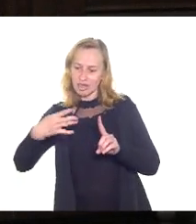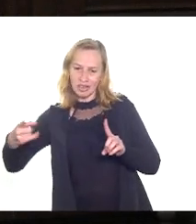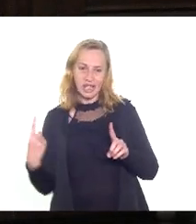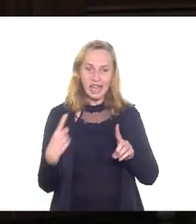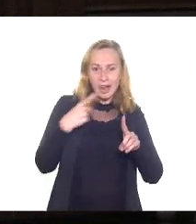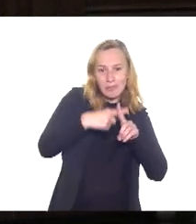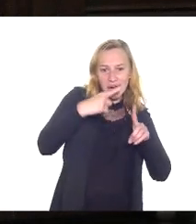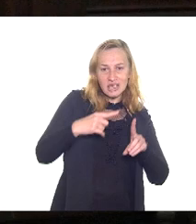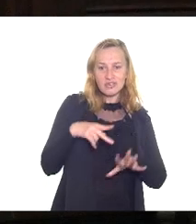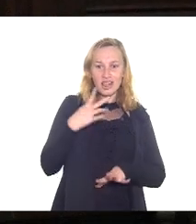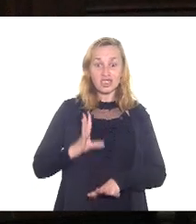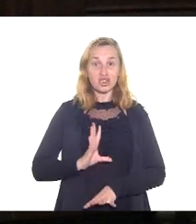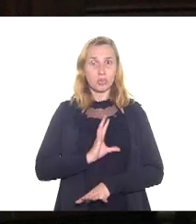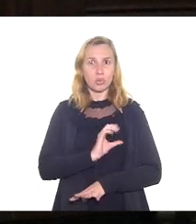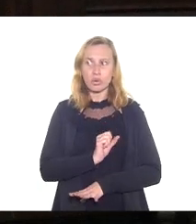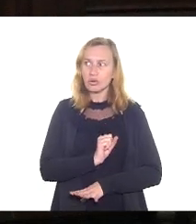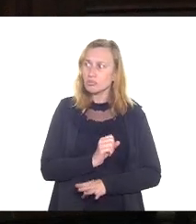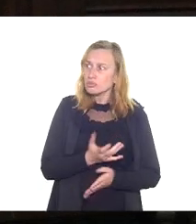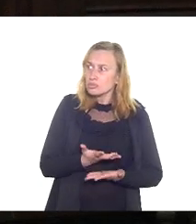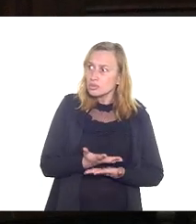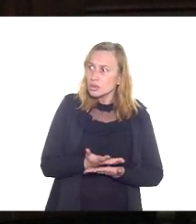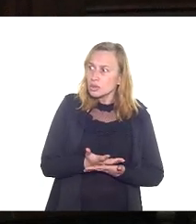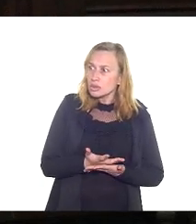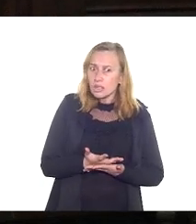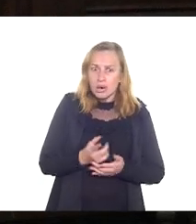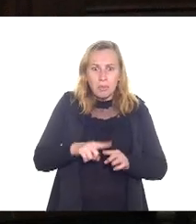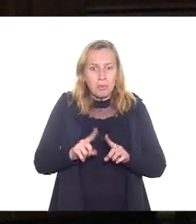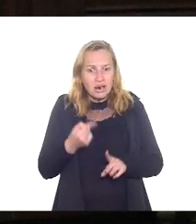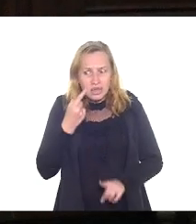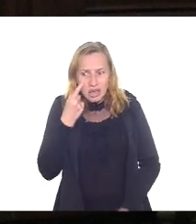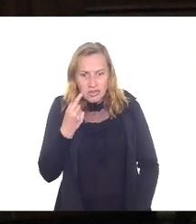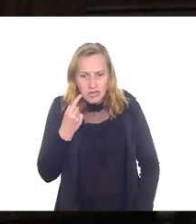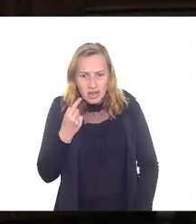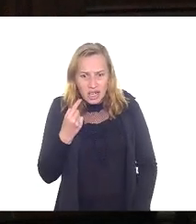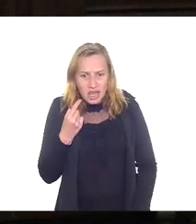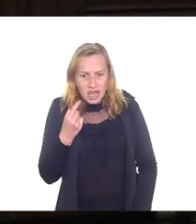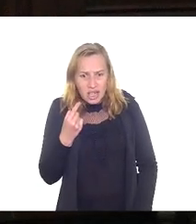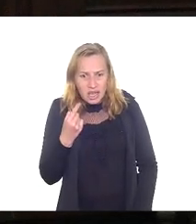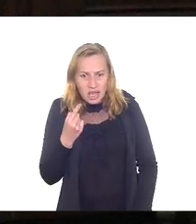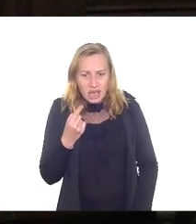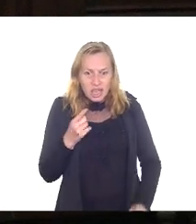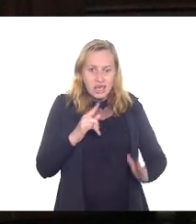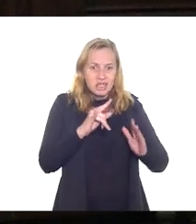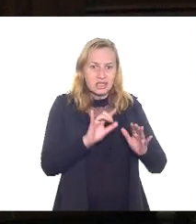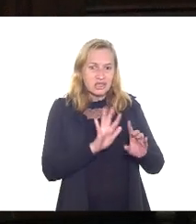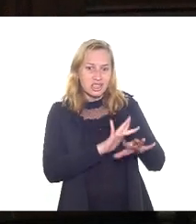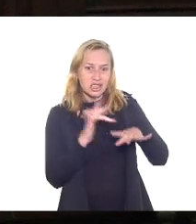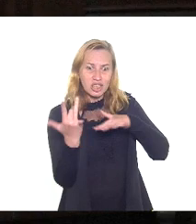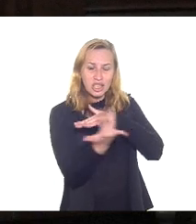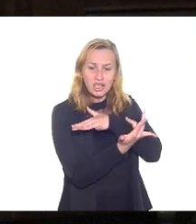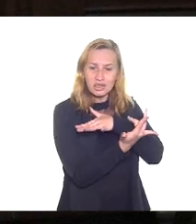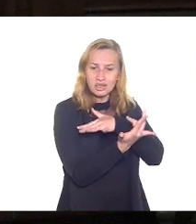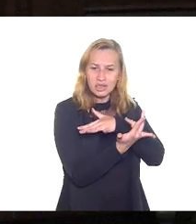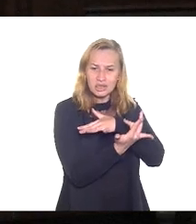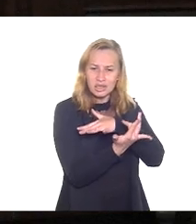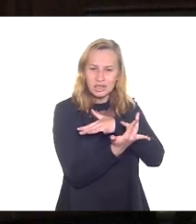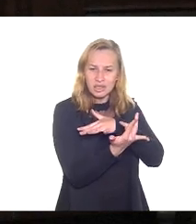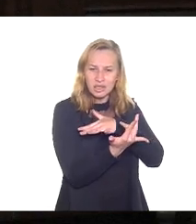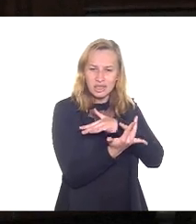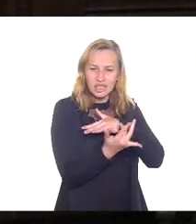LGBTQIA+, falando de amor, mas você vê notoriamente nas redes sociais que transmite